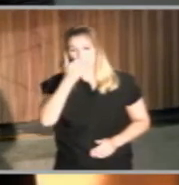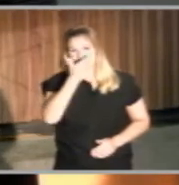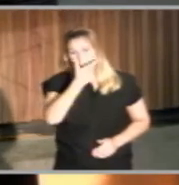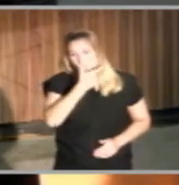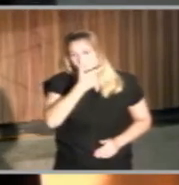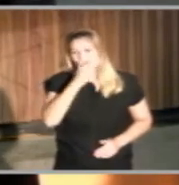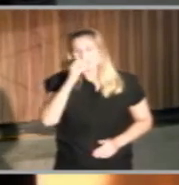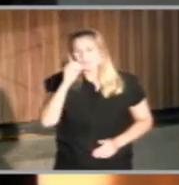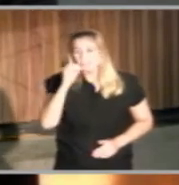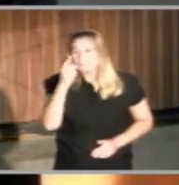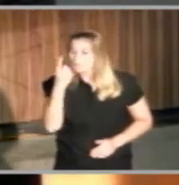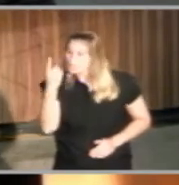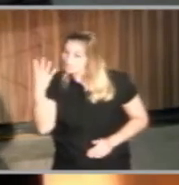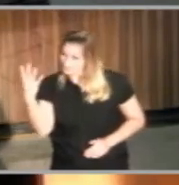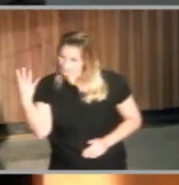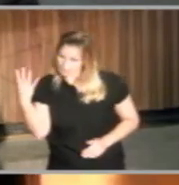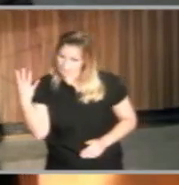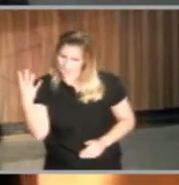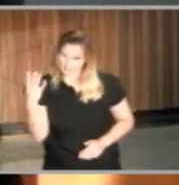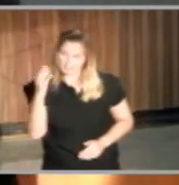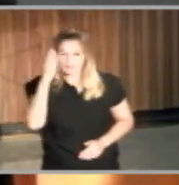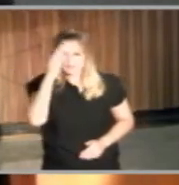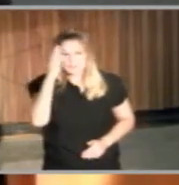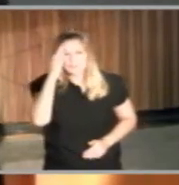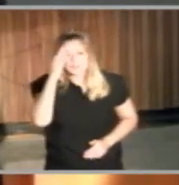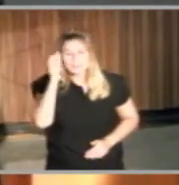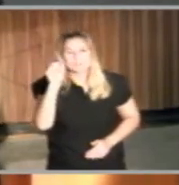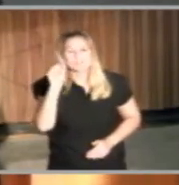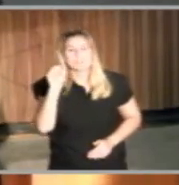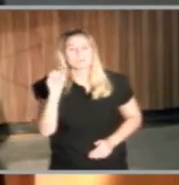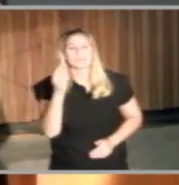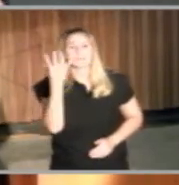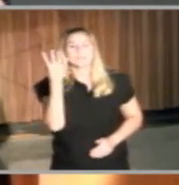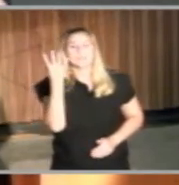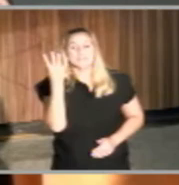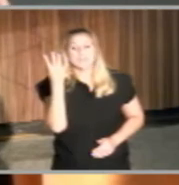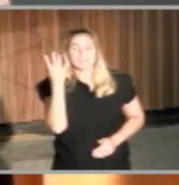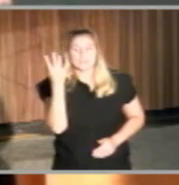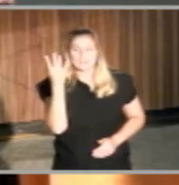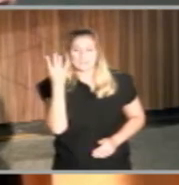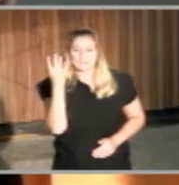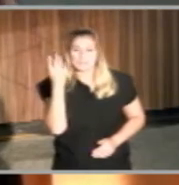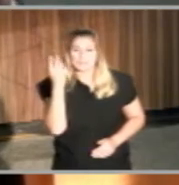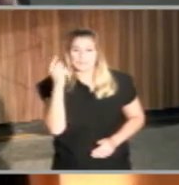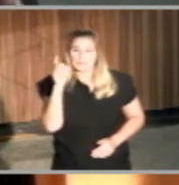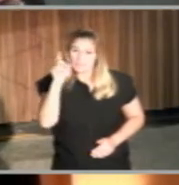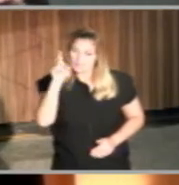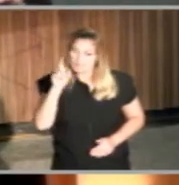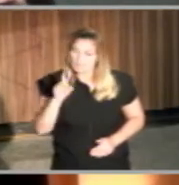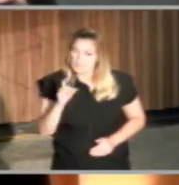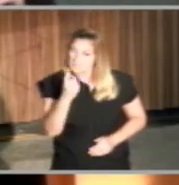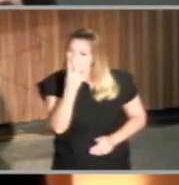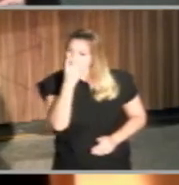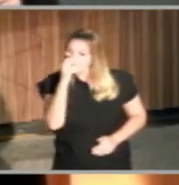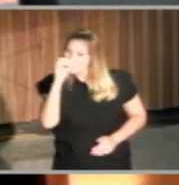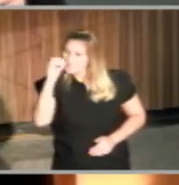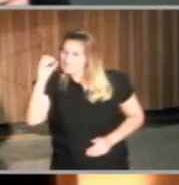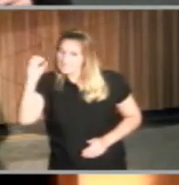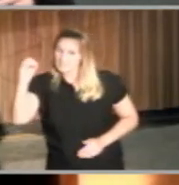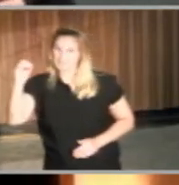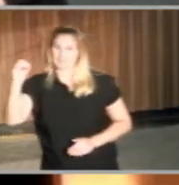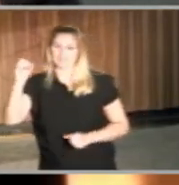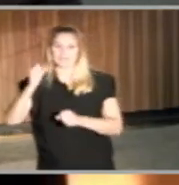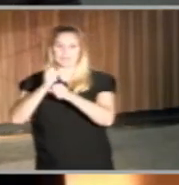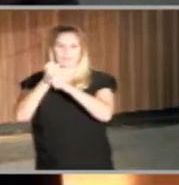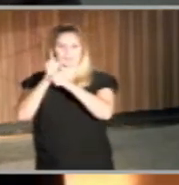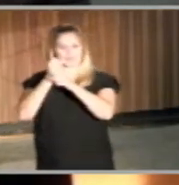2014, né? Sabe o que vai acontecer nesse dia? Além da inauguração desse templo, vai ser o centenário de vida dessa igreja.